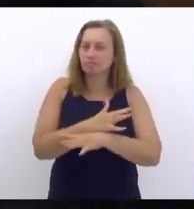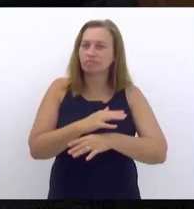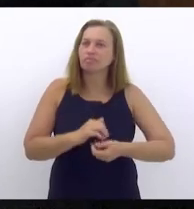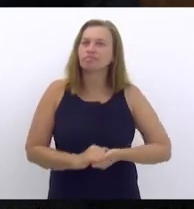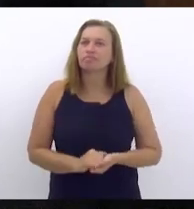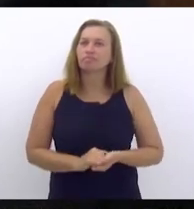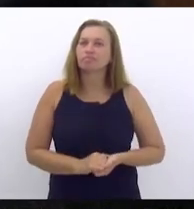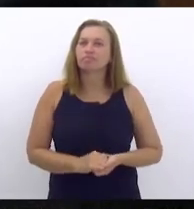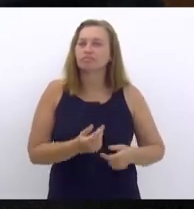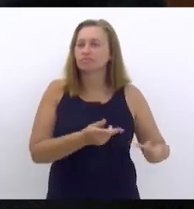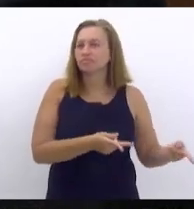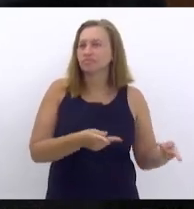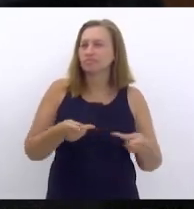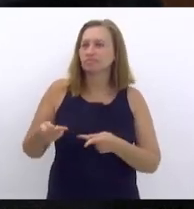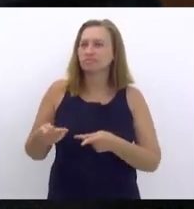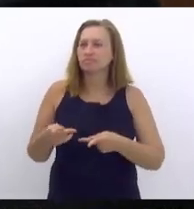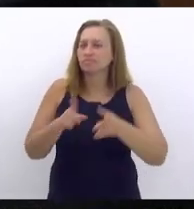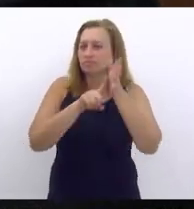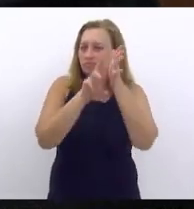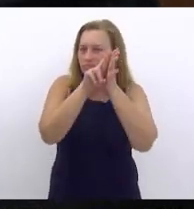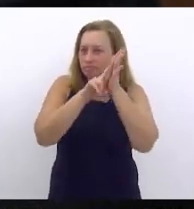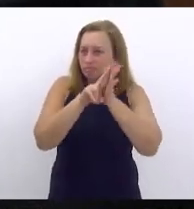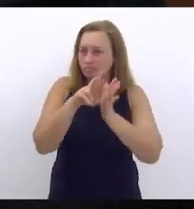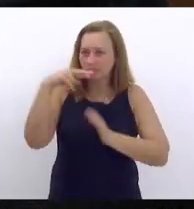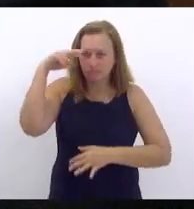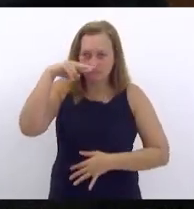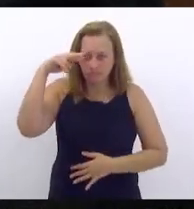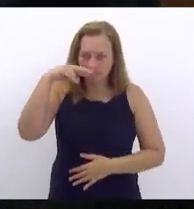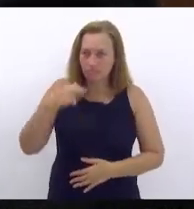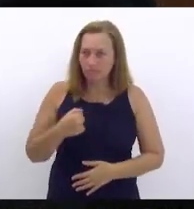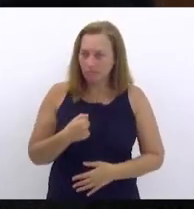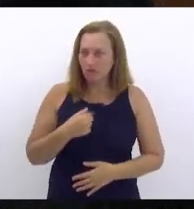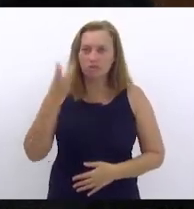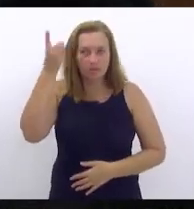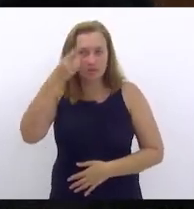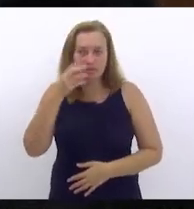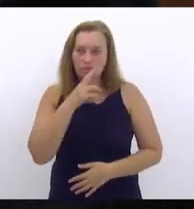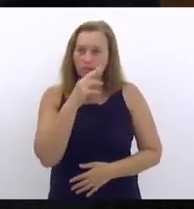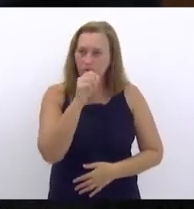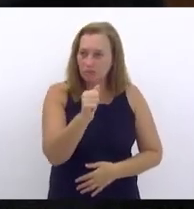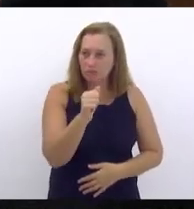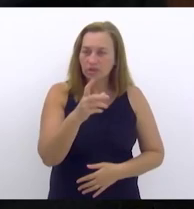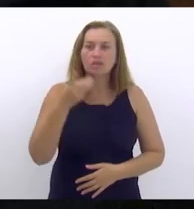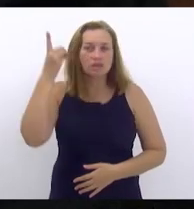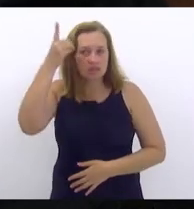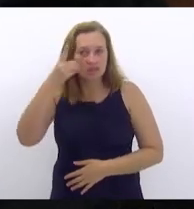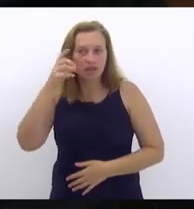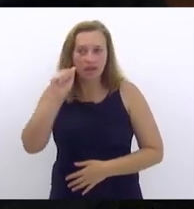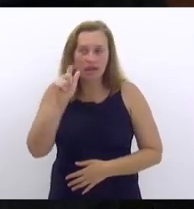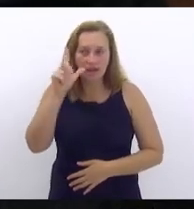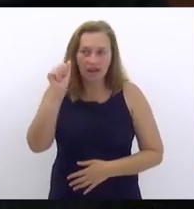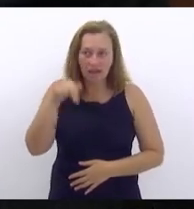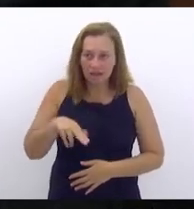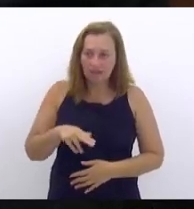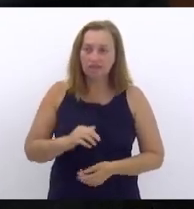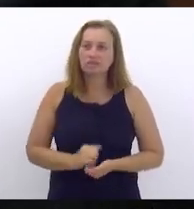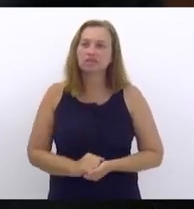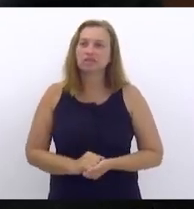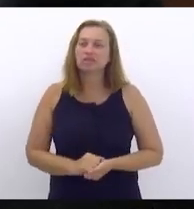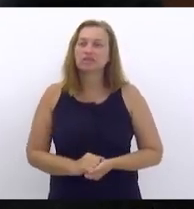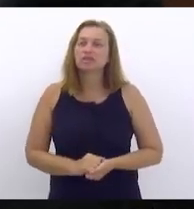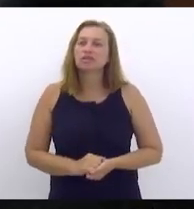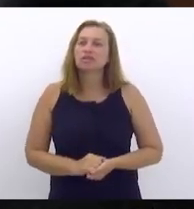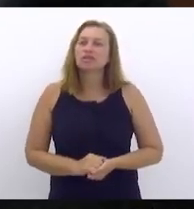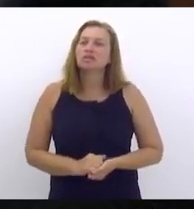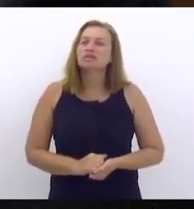mais uma fiscalização. Eu, o deputado Rodrigo Amorim, o deputado Alan Lopes, saímos